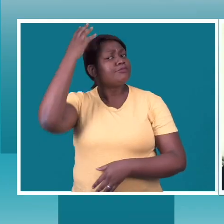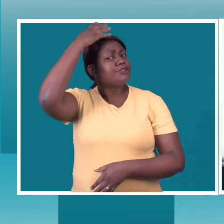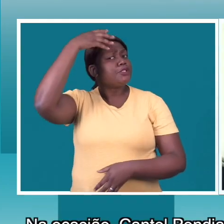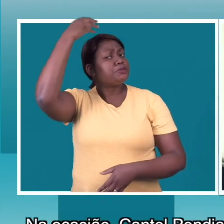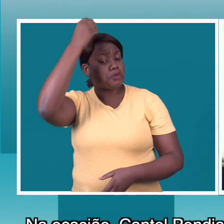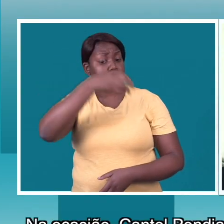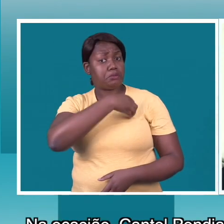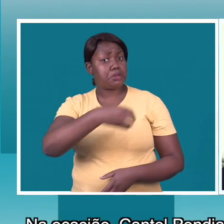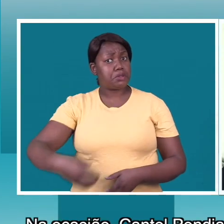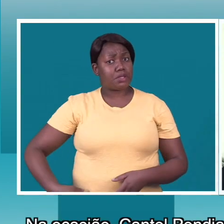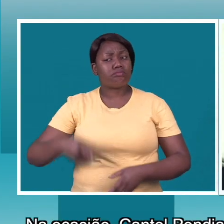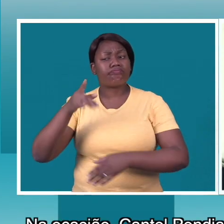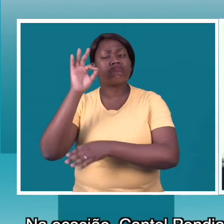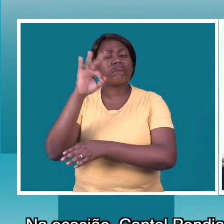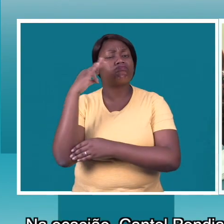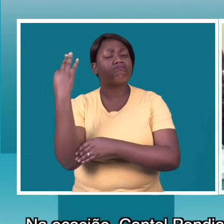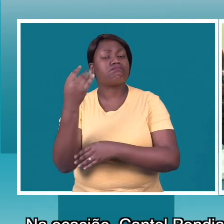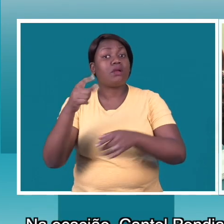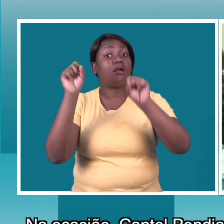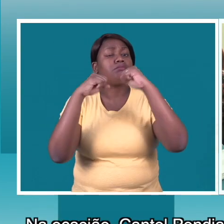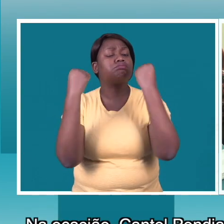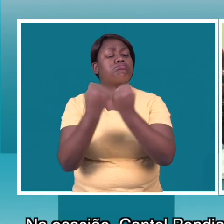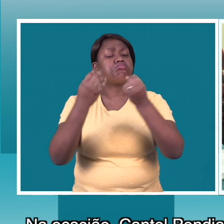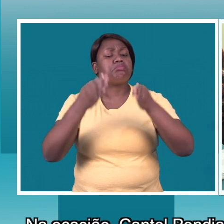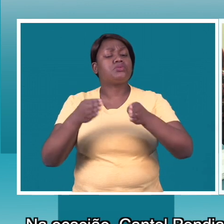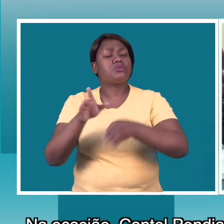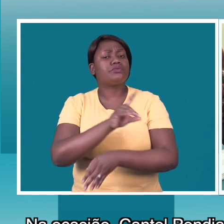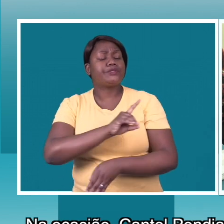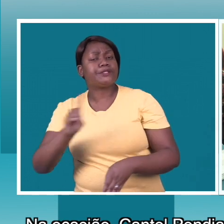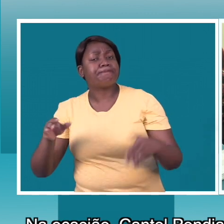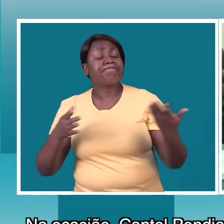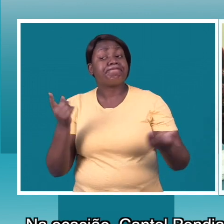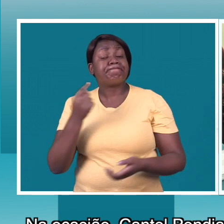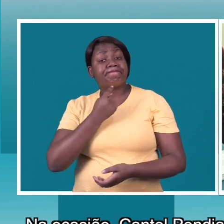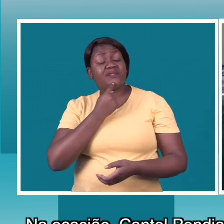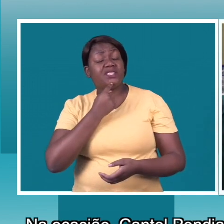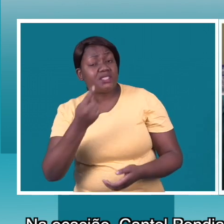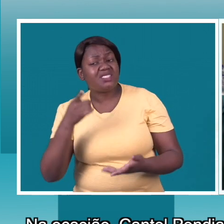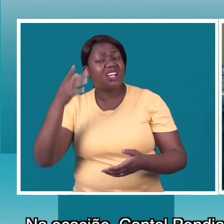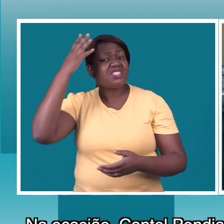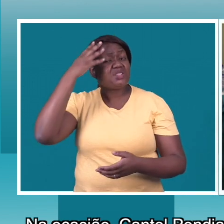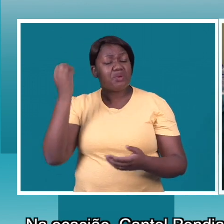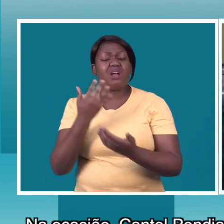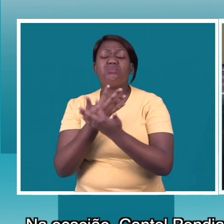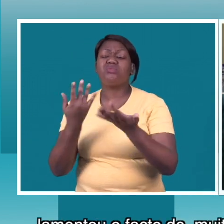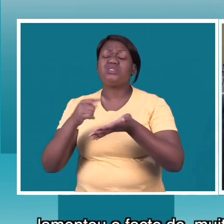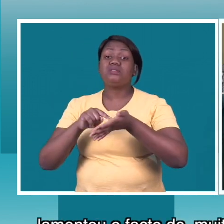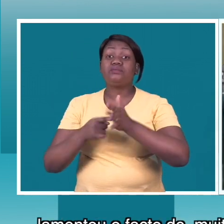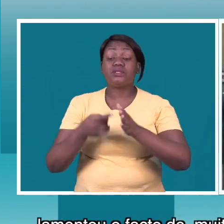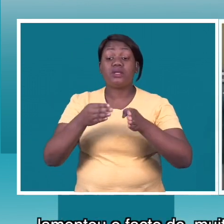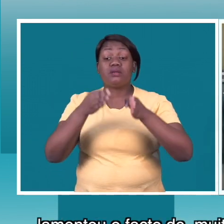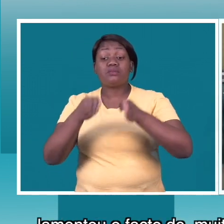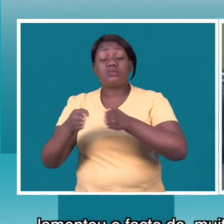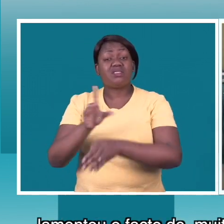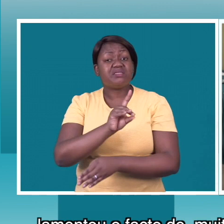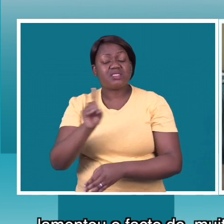Na ocasião, Cantão Ponja, presidente do Fórum das Associações de Pessoas com Deficiência, FAMOD, lamentou o